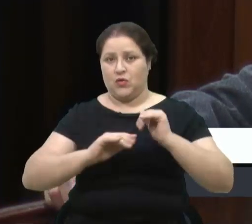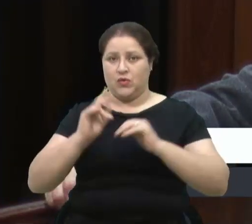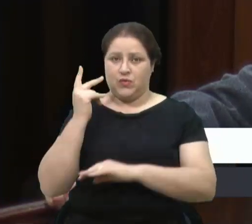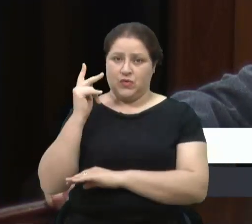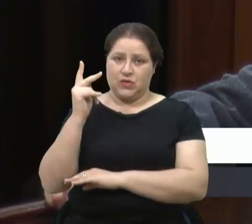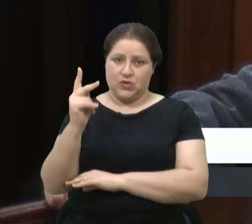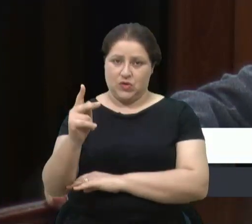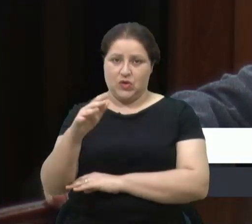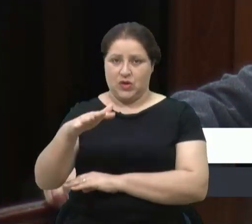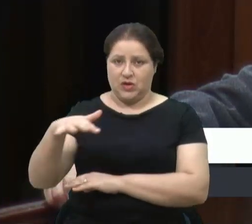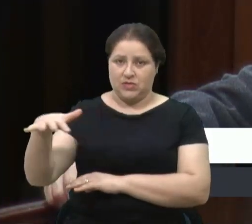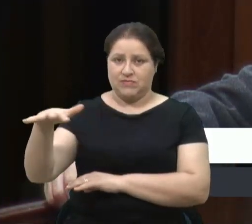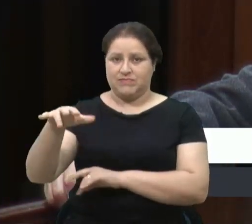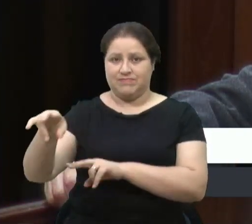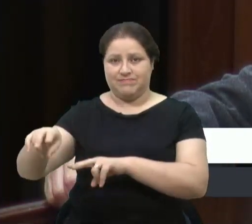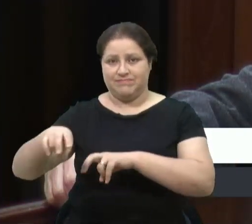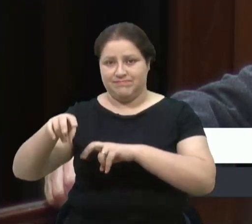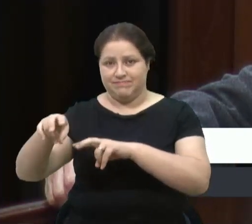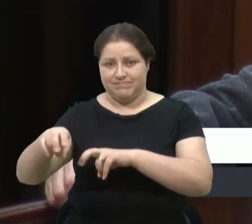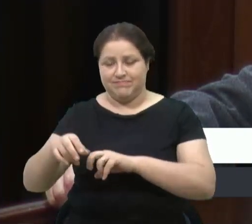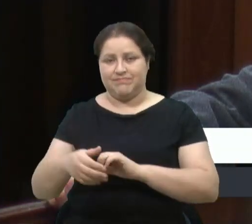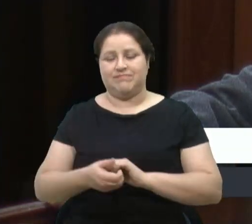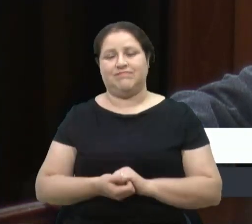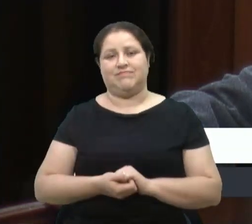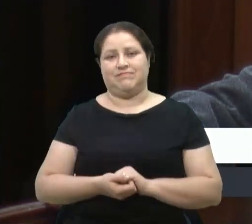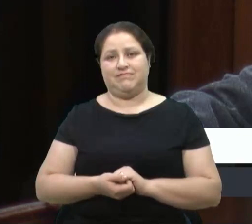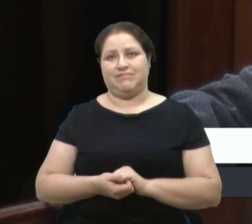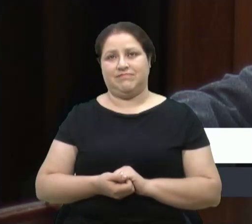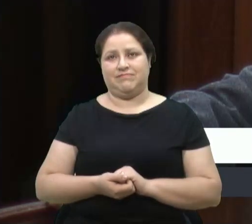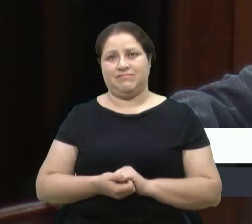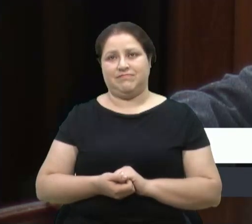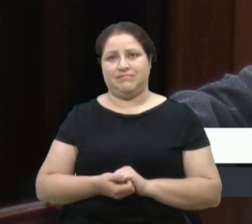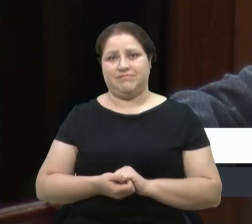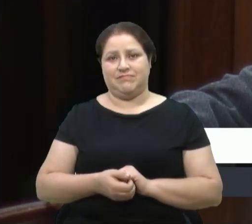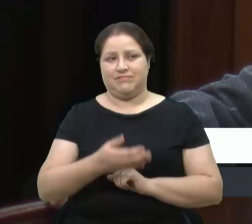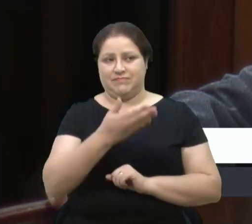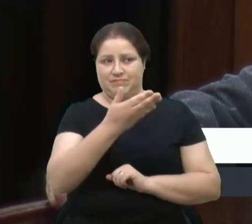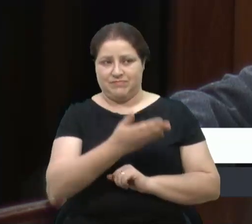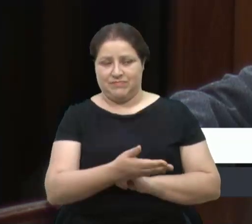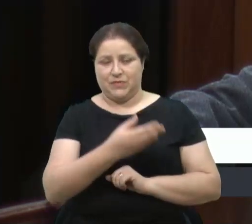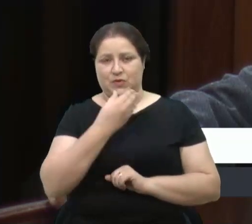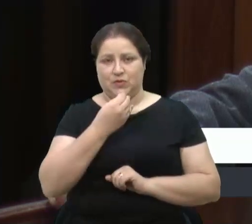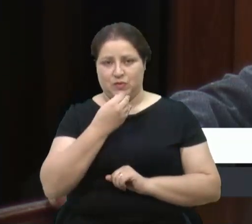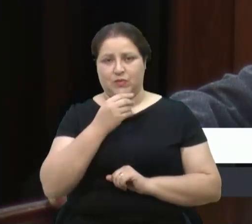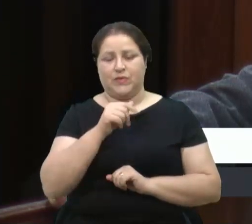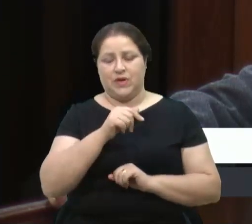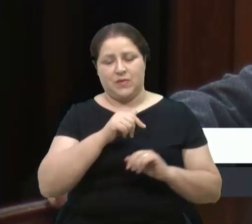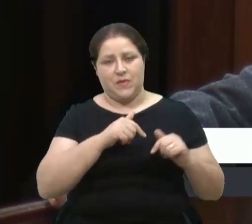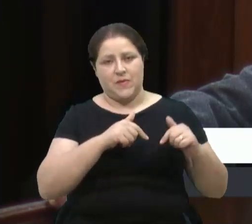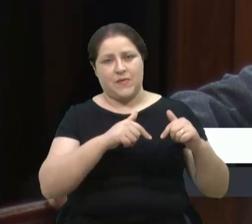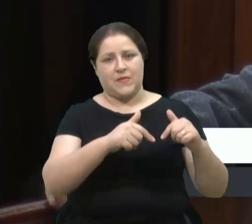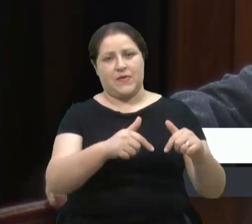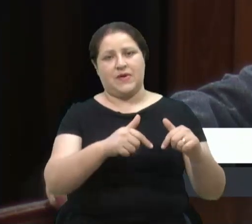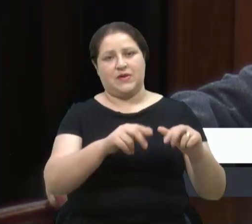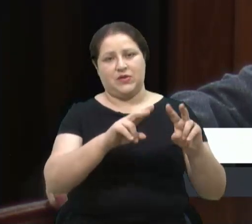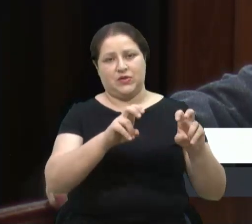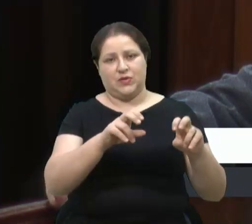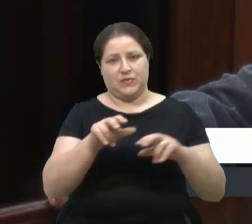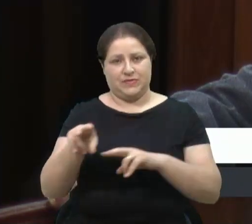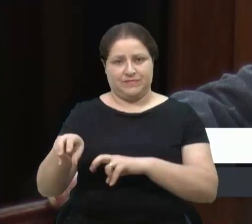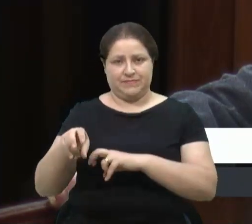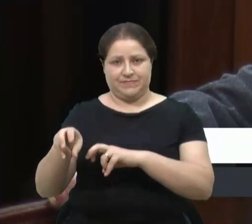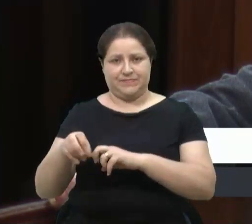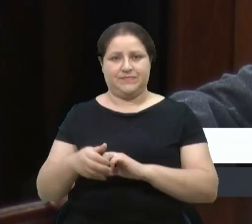da questão agrícola né ou eles quer ver nem tudo que é um lutador um batalhador desta causa